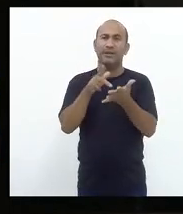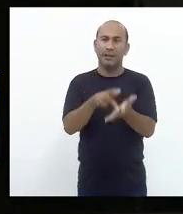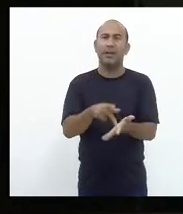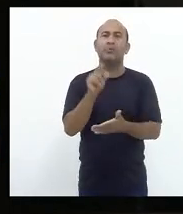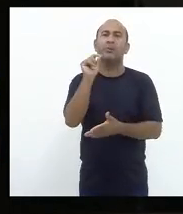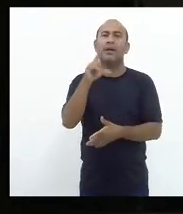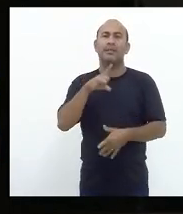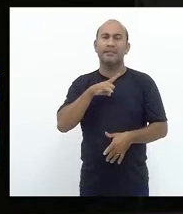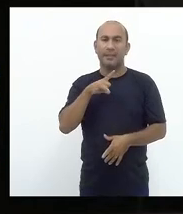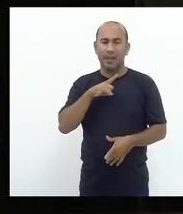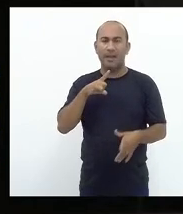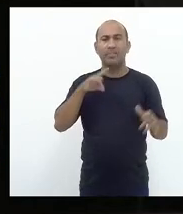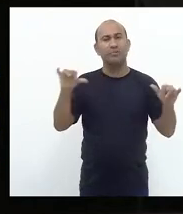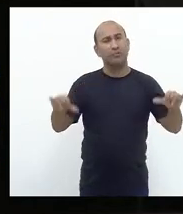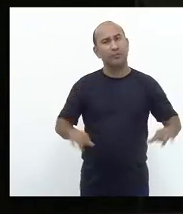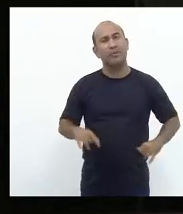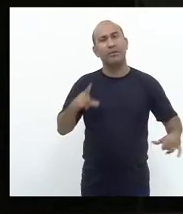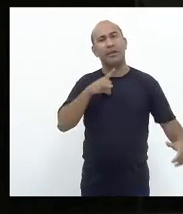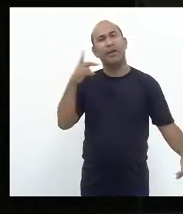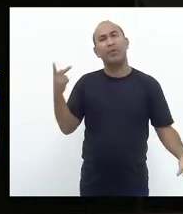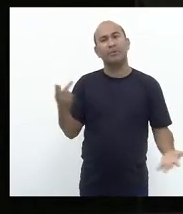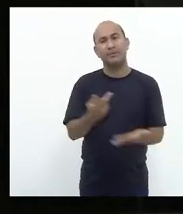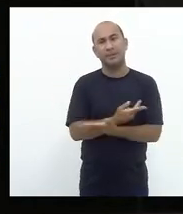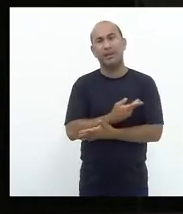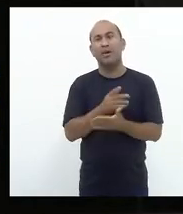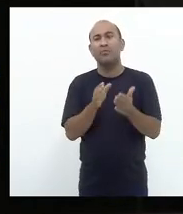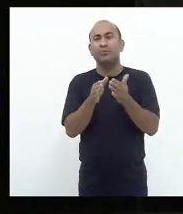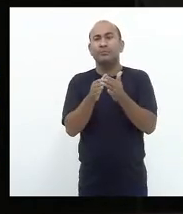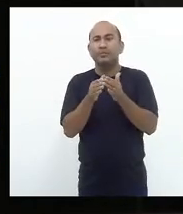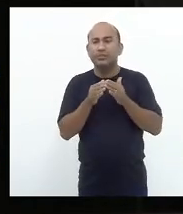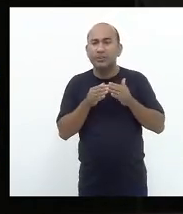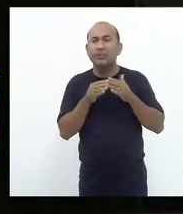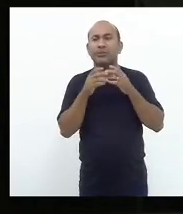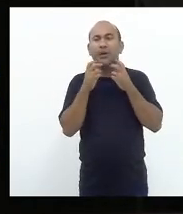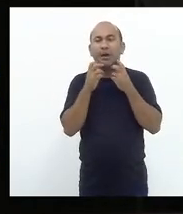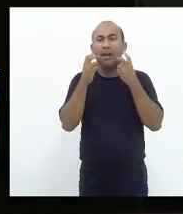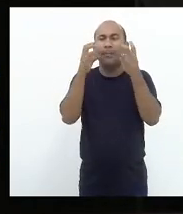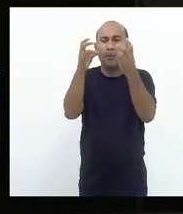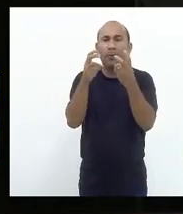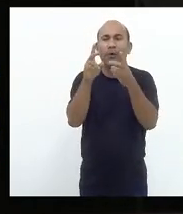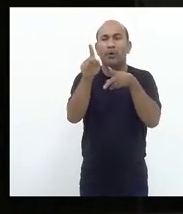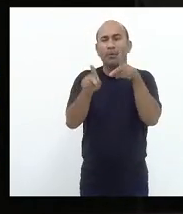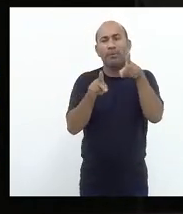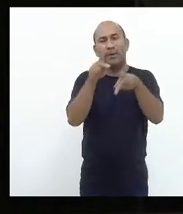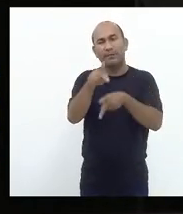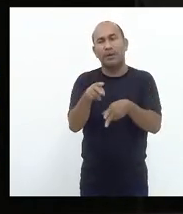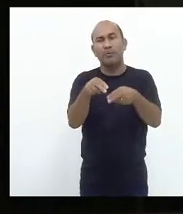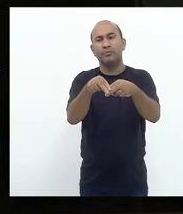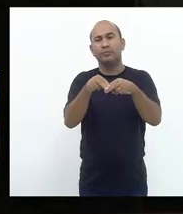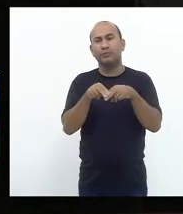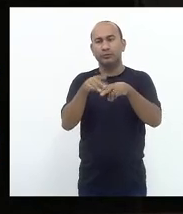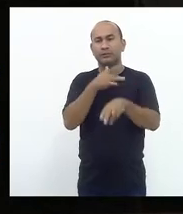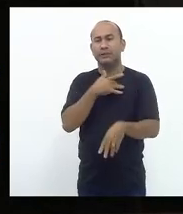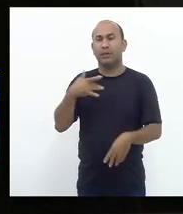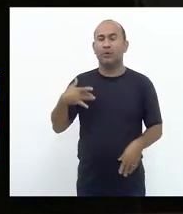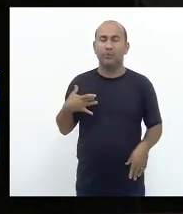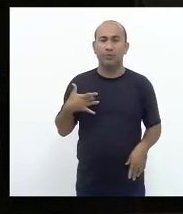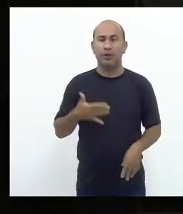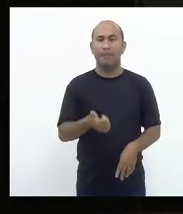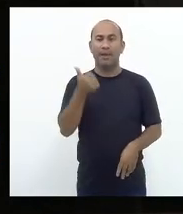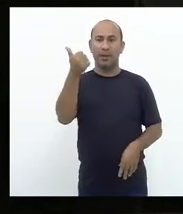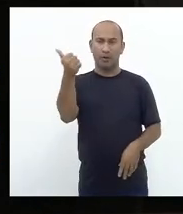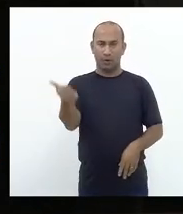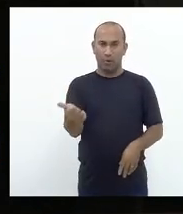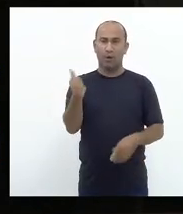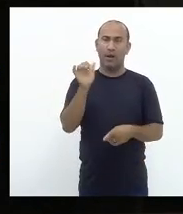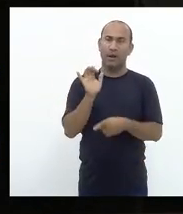tem sofrido e o que tem acontecido. É um pedido, é um clamor da população por saúde, por uma qualidade de atendimento,